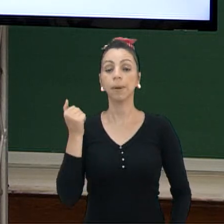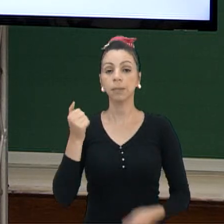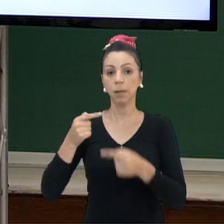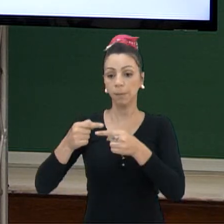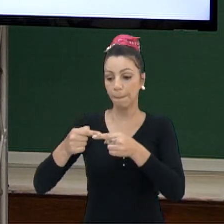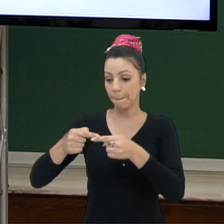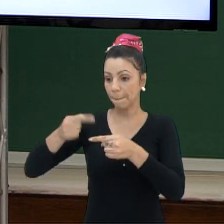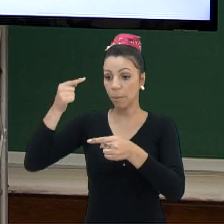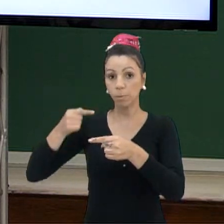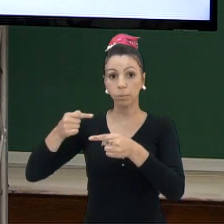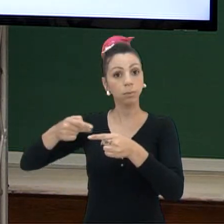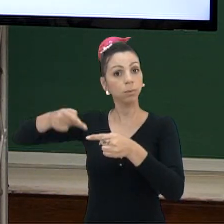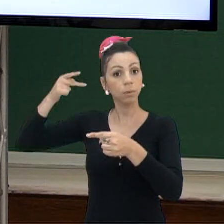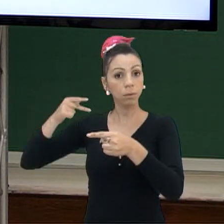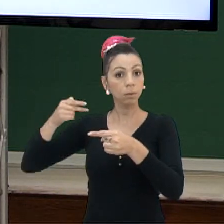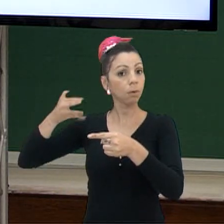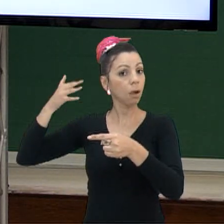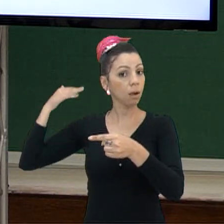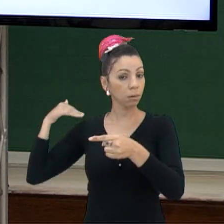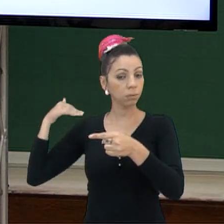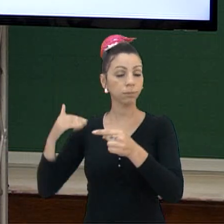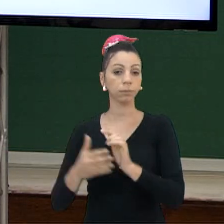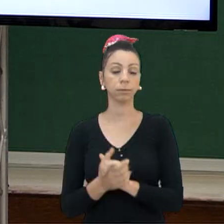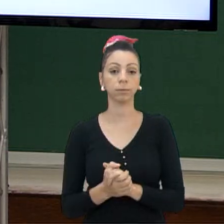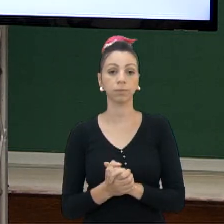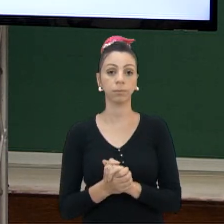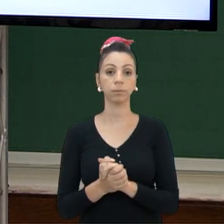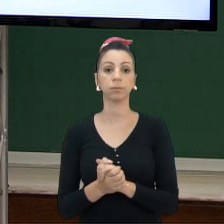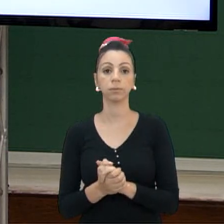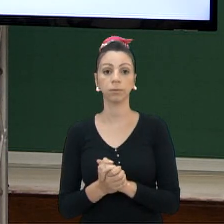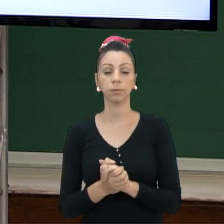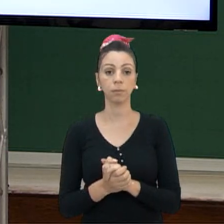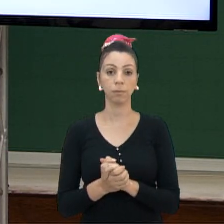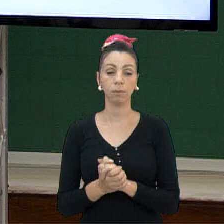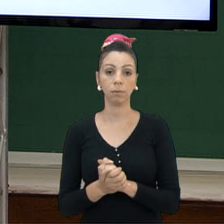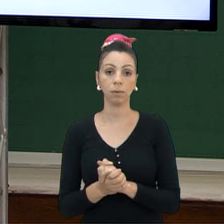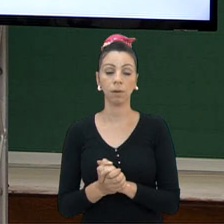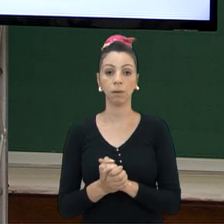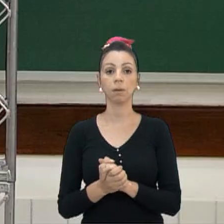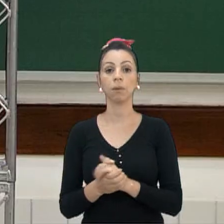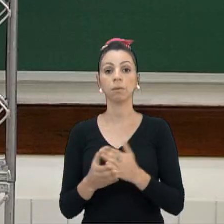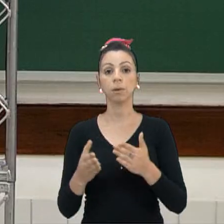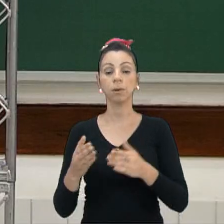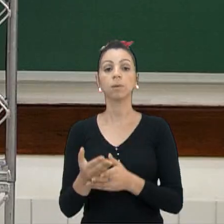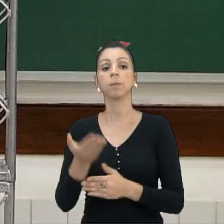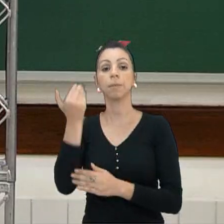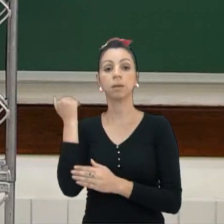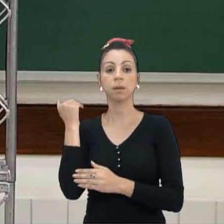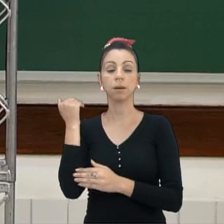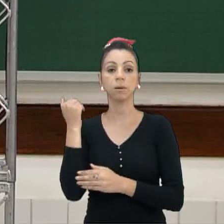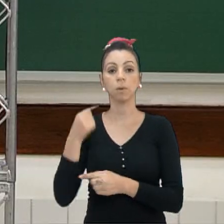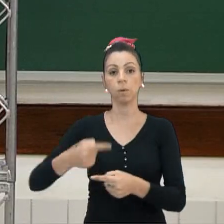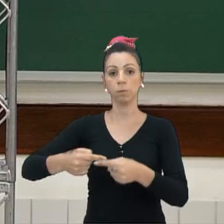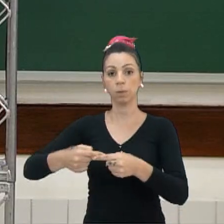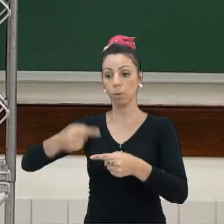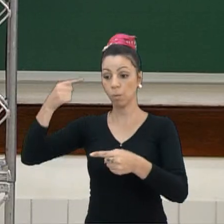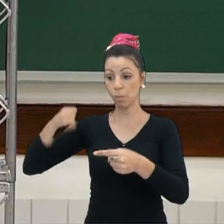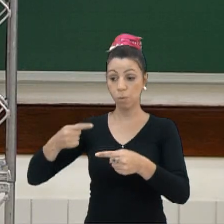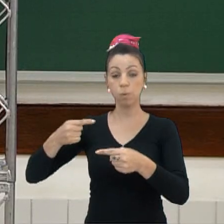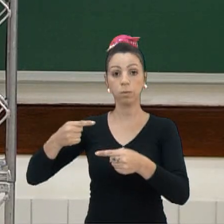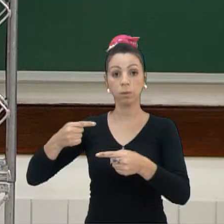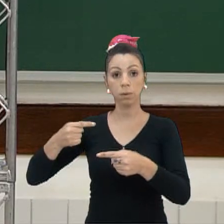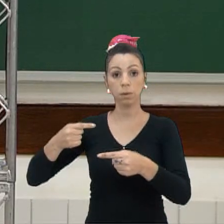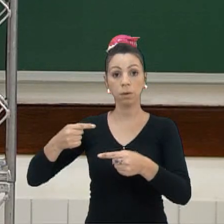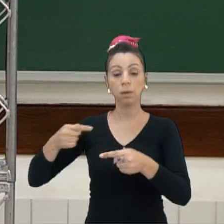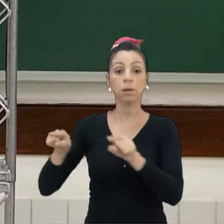certo? Aqui, o encontrei e o encontrava, eu deixei tanto no pretérito perfeito, como no pretérito imperfeito, daí